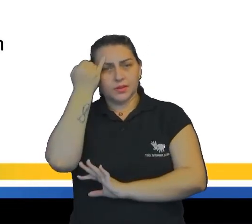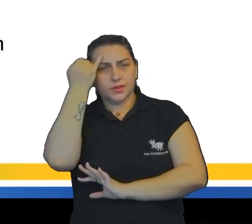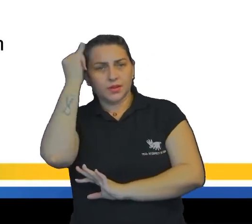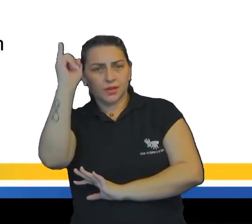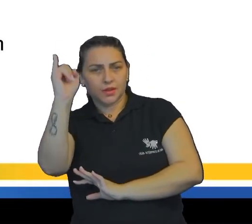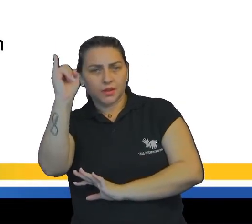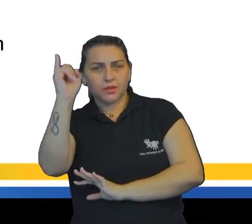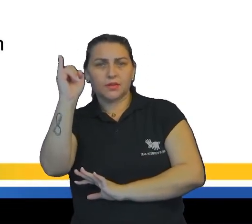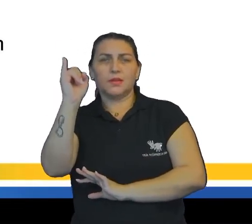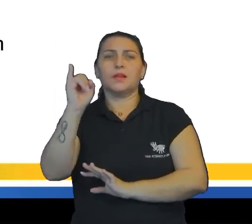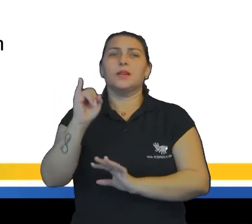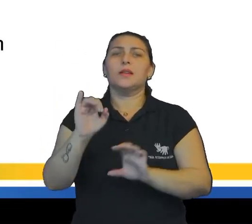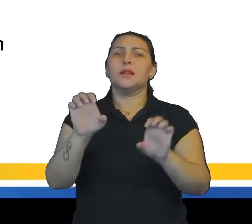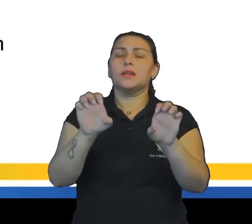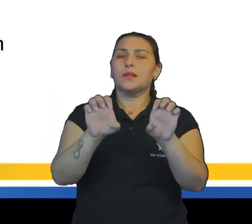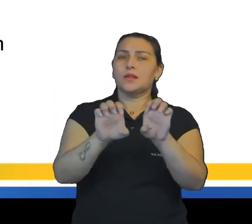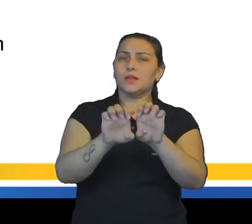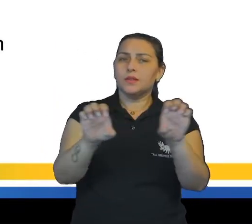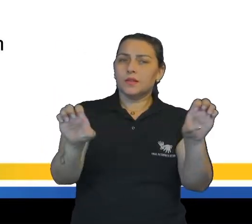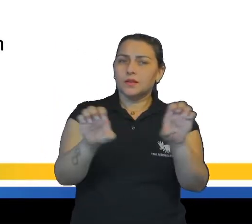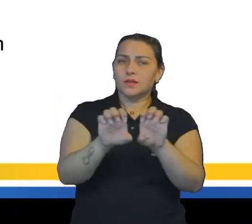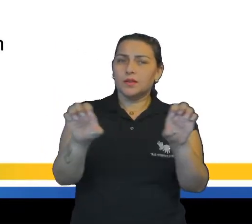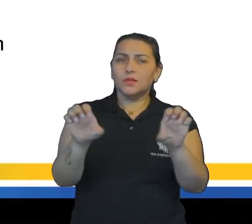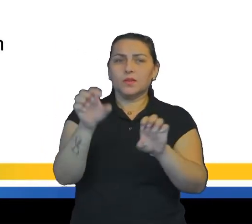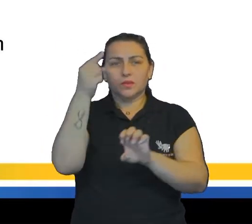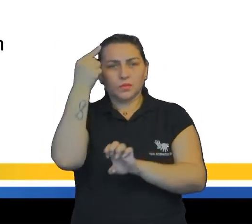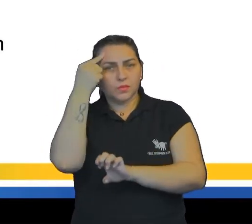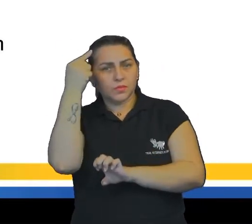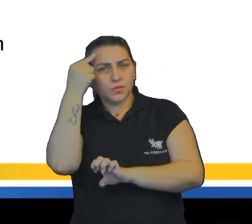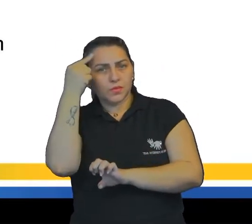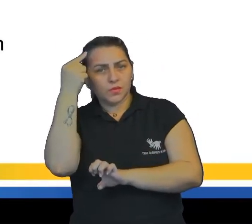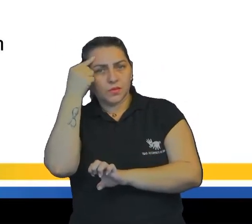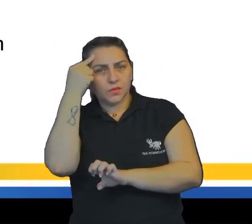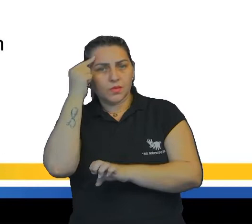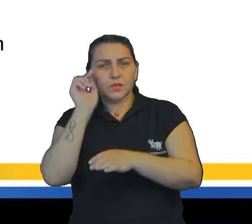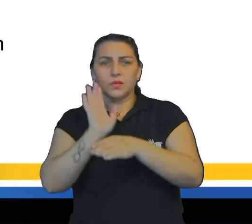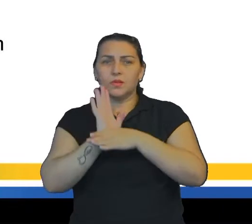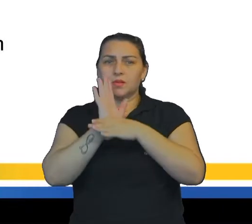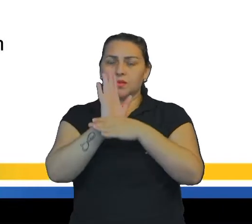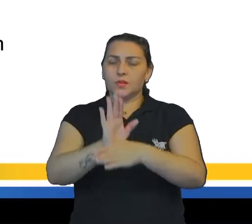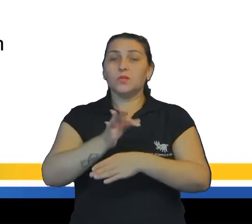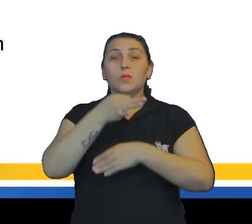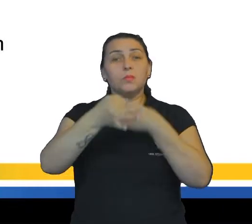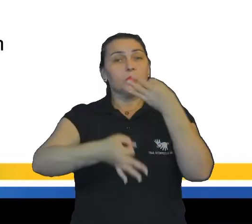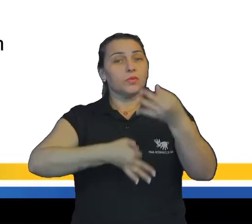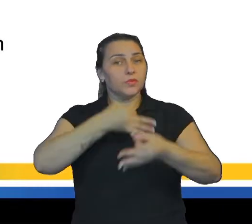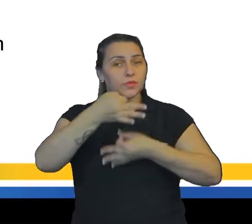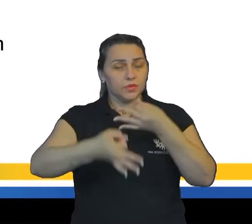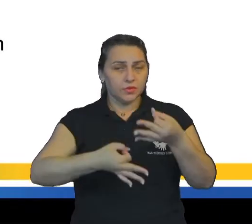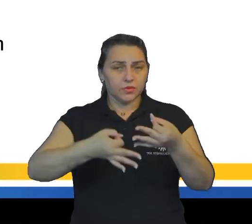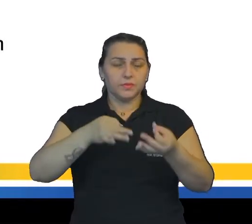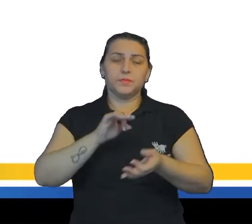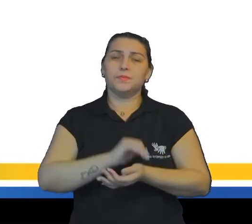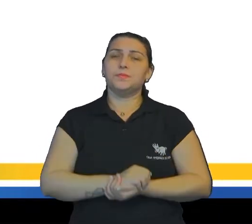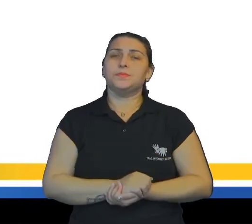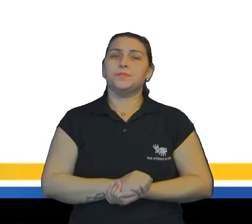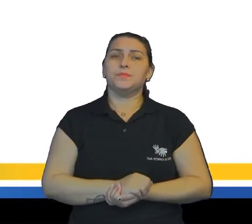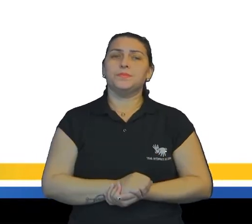de ideias e estruturação do raciocínio lógico em defesa de um ponto de